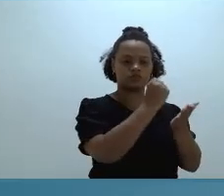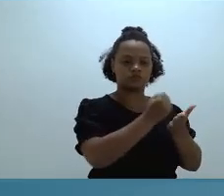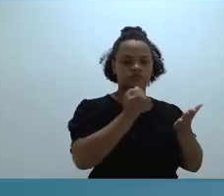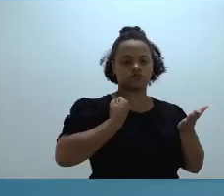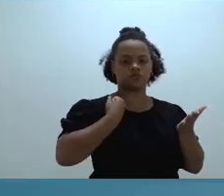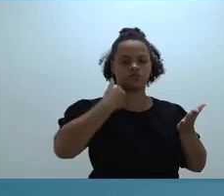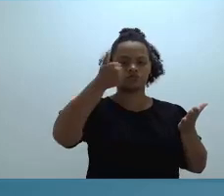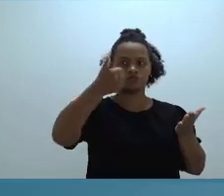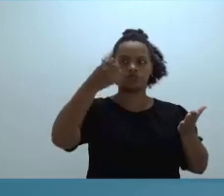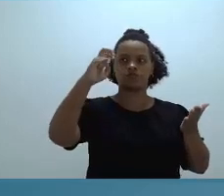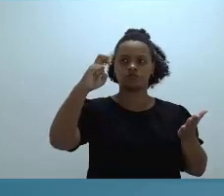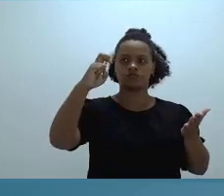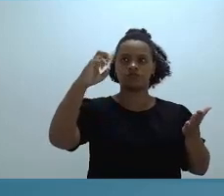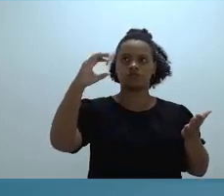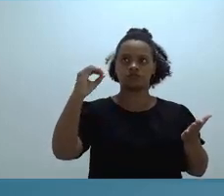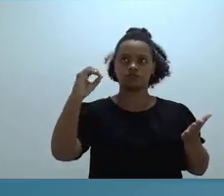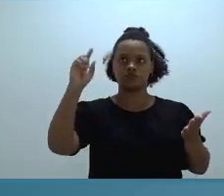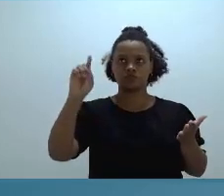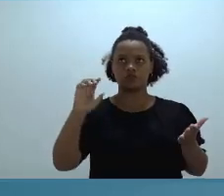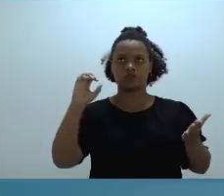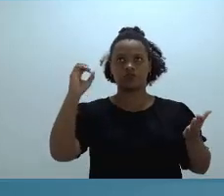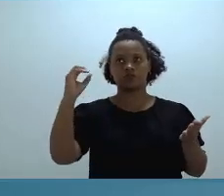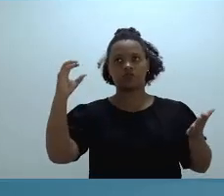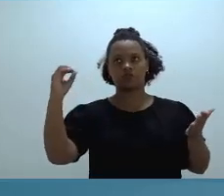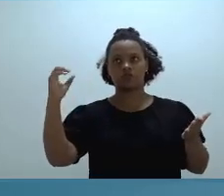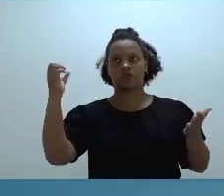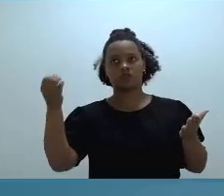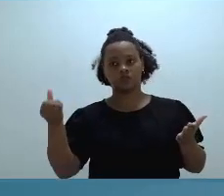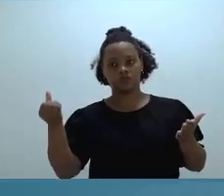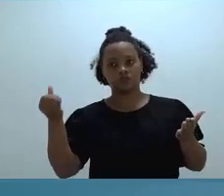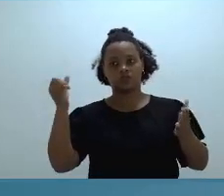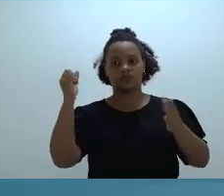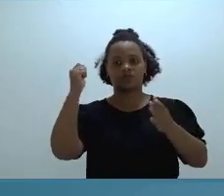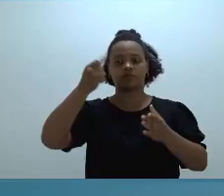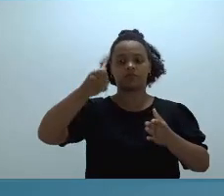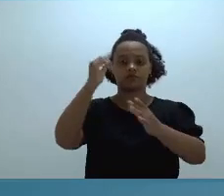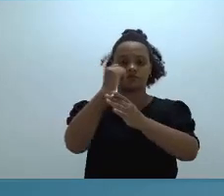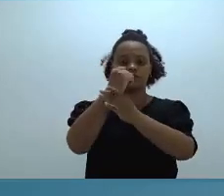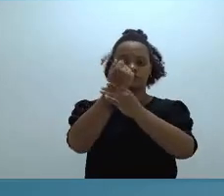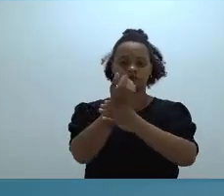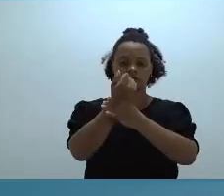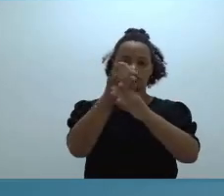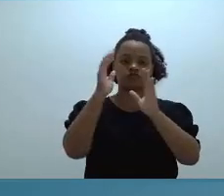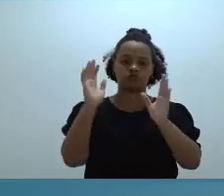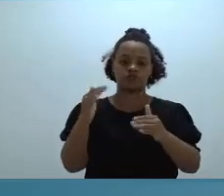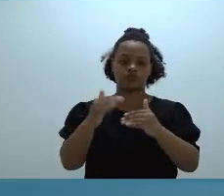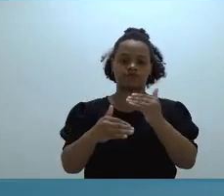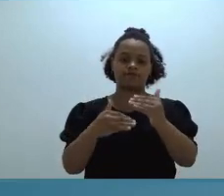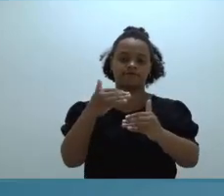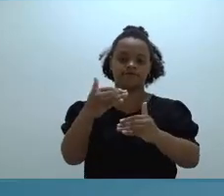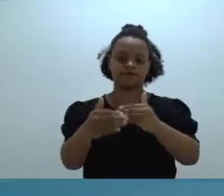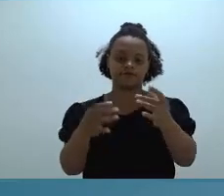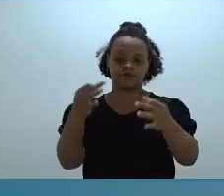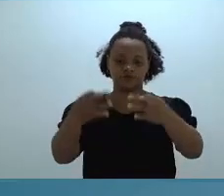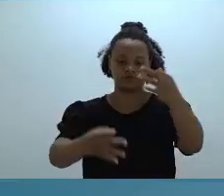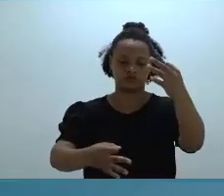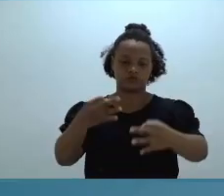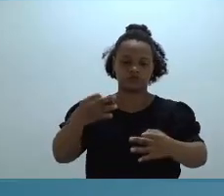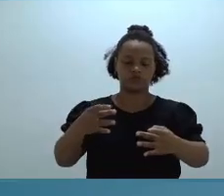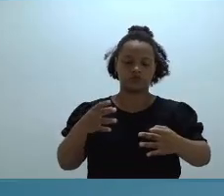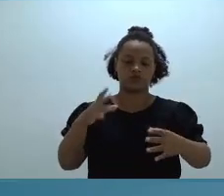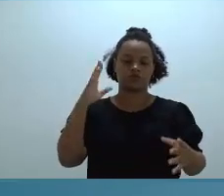150-006, que inicialmente concedeu a segurança, já transitou em julgado, conforme reconhecido em